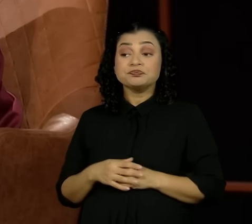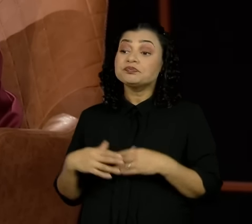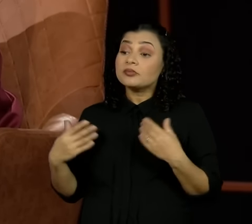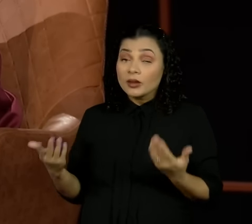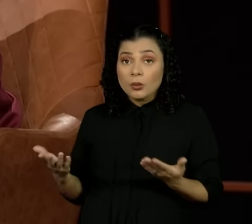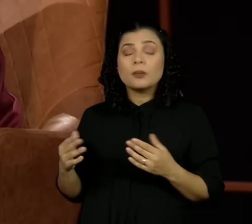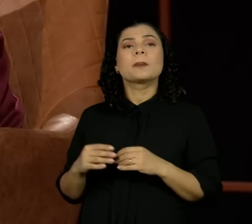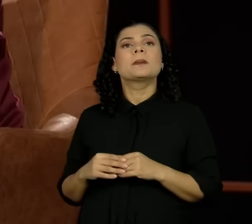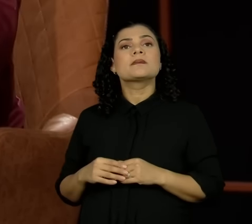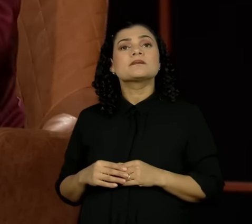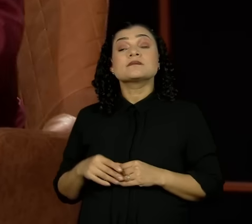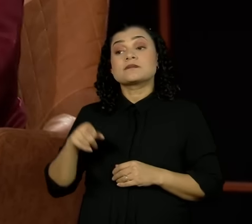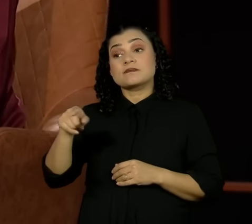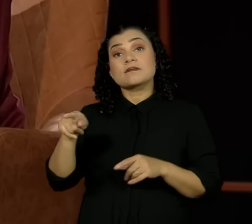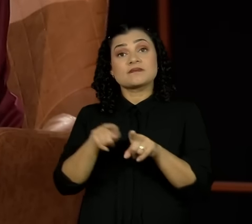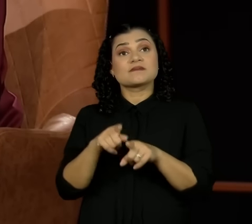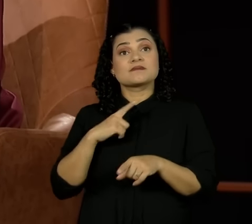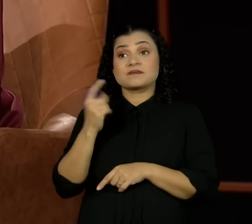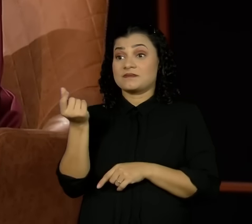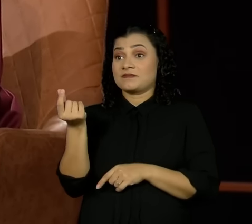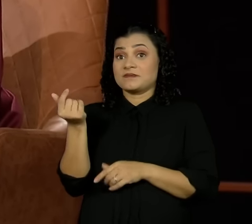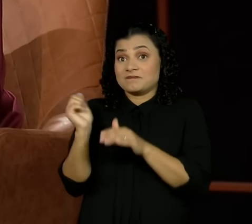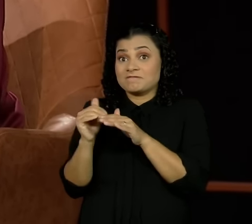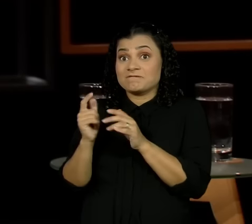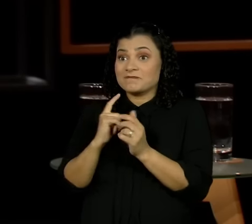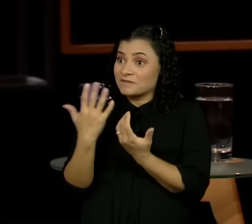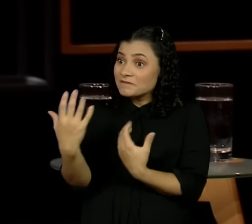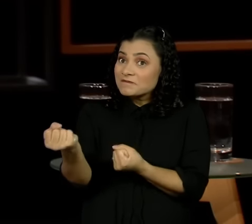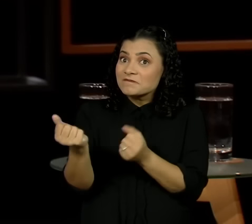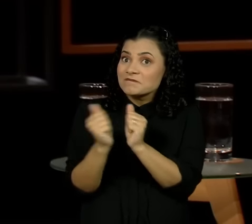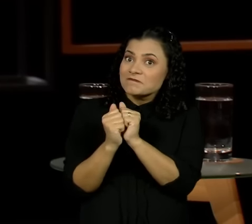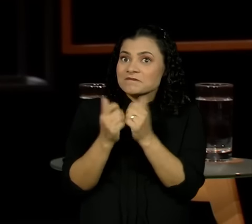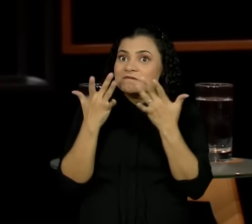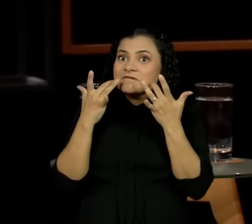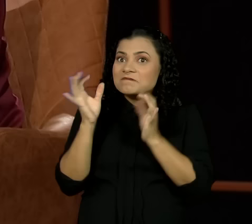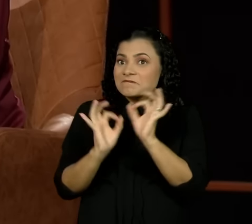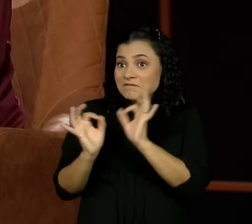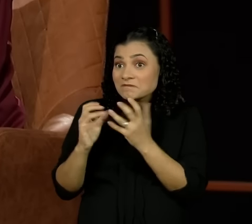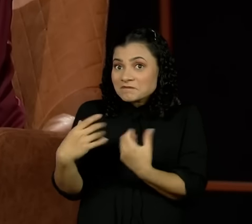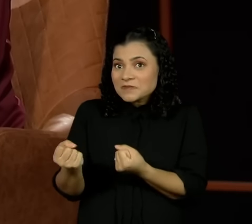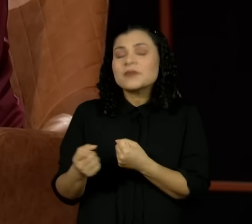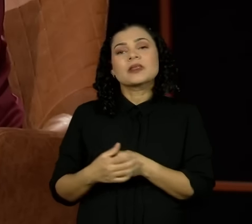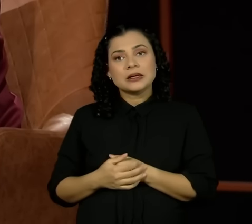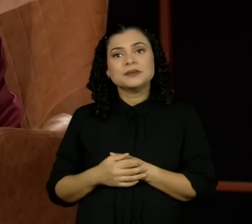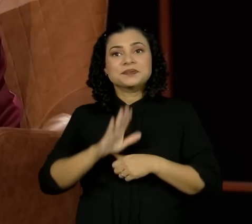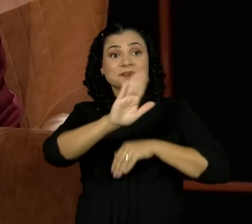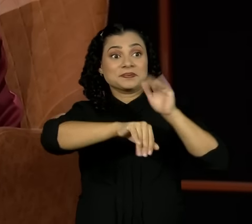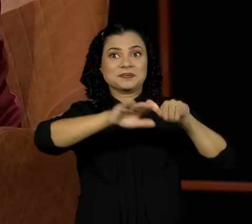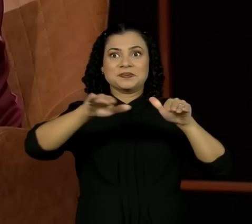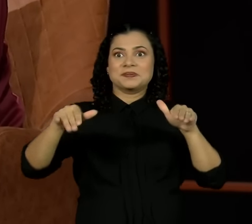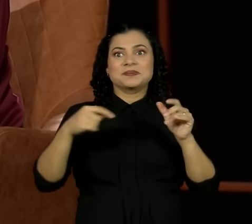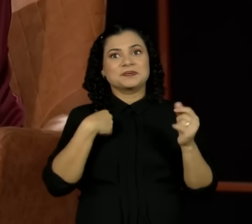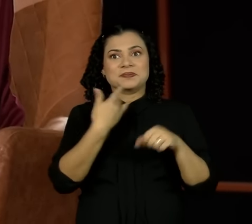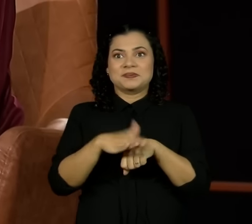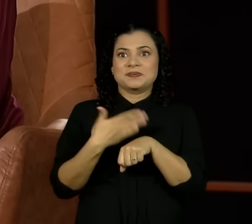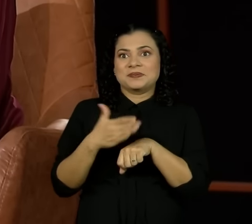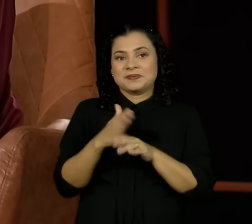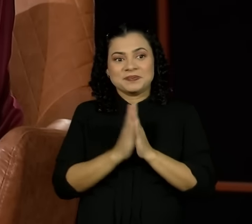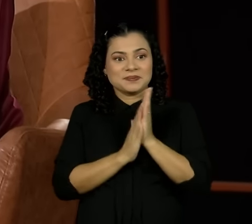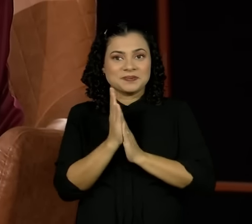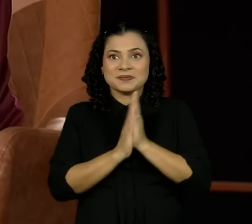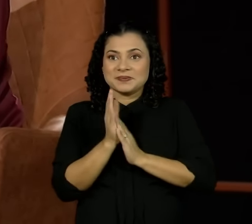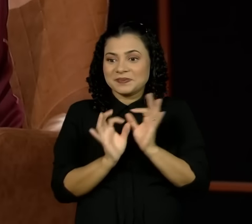E aí ele também tinha um dinheirinho e falou, vamos montar a Barrela. Aí pegamos o elenco e tal, começamos ensaios e tudo